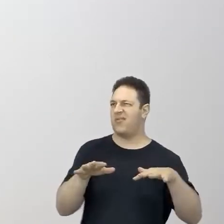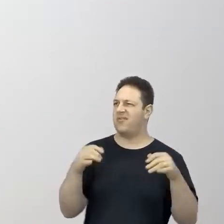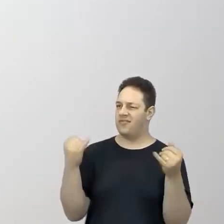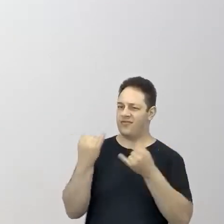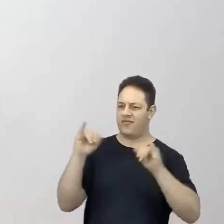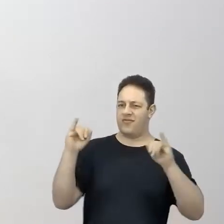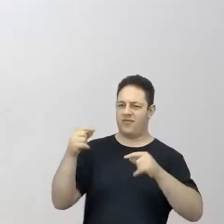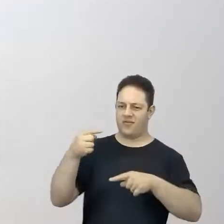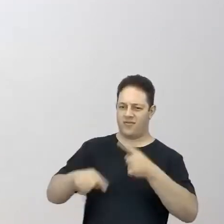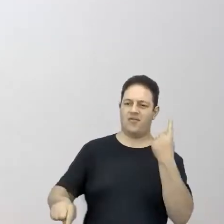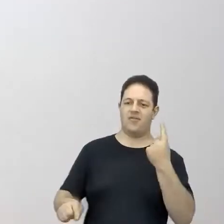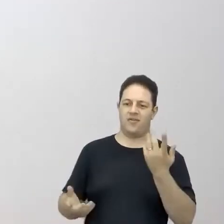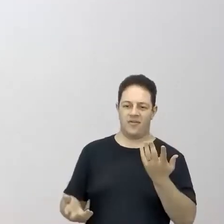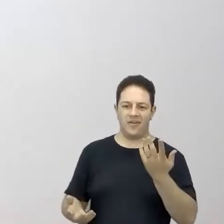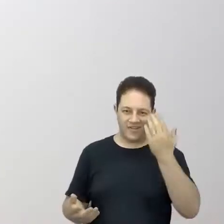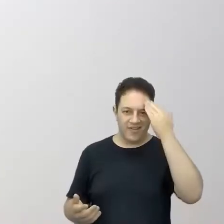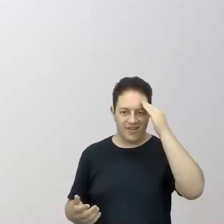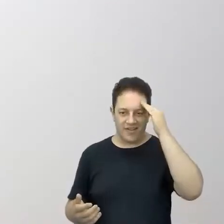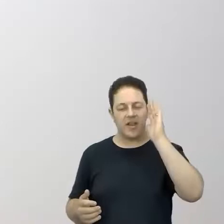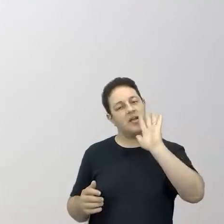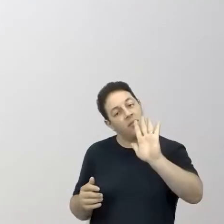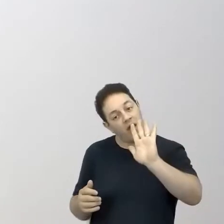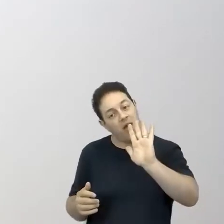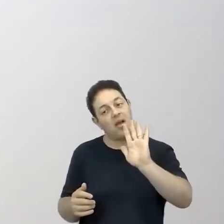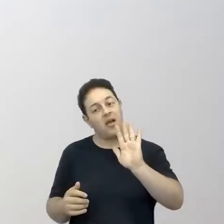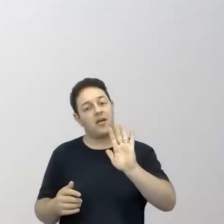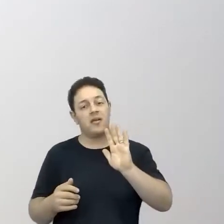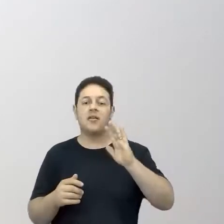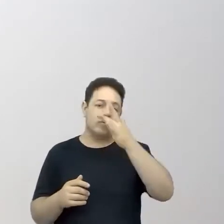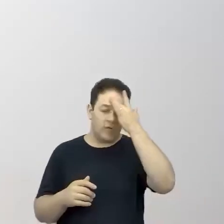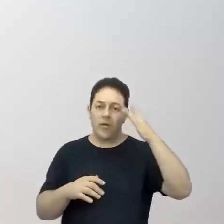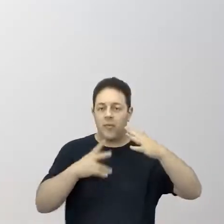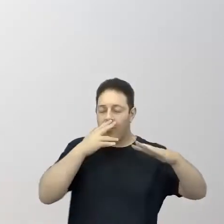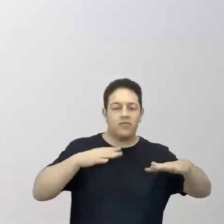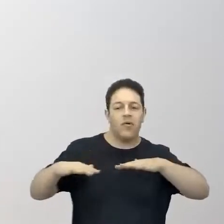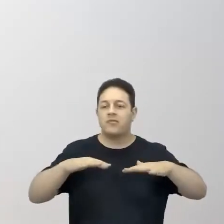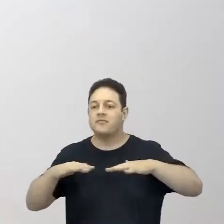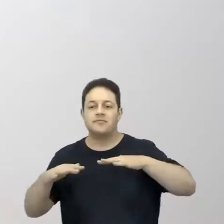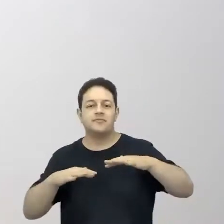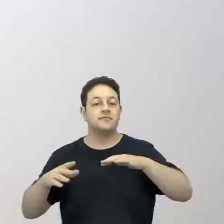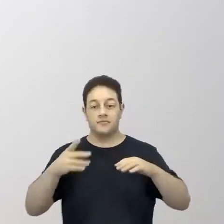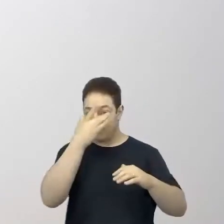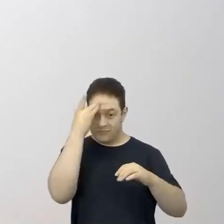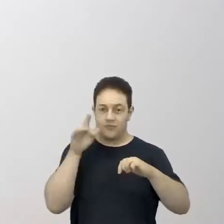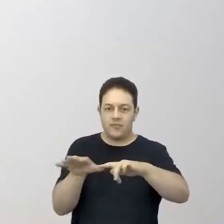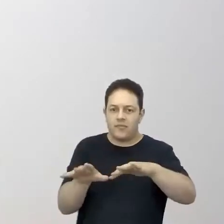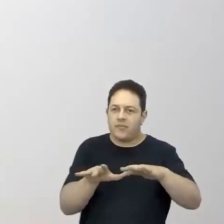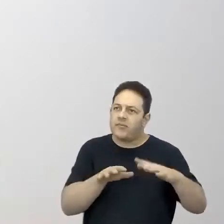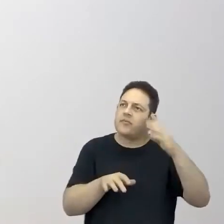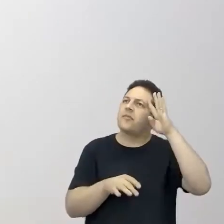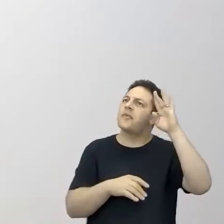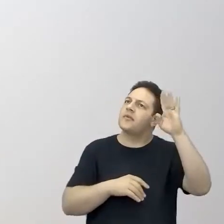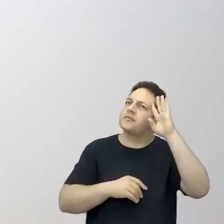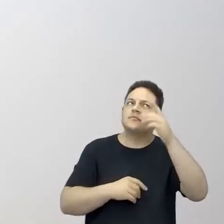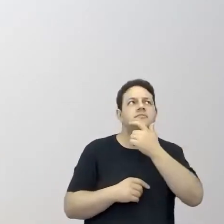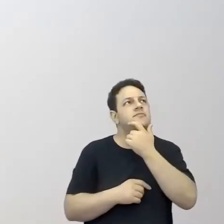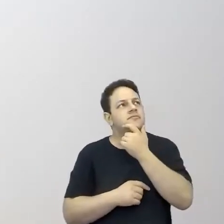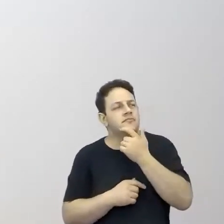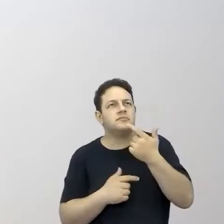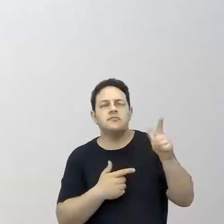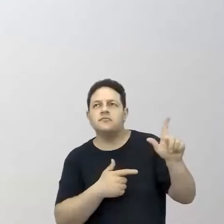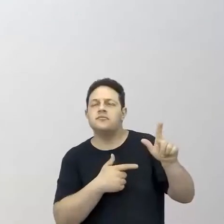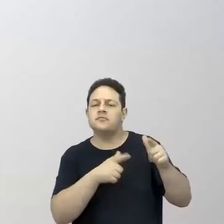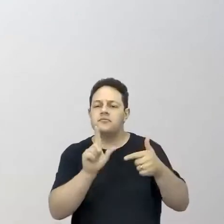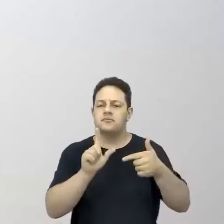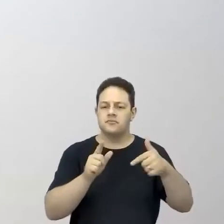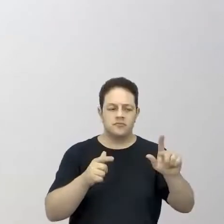forma. Mas moveu aquela audiência, as pessoas que estavam lá pensaram outras coisas,